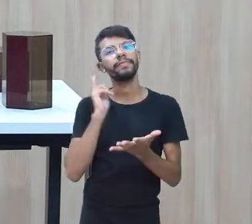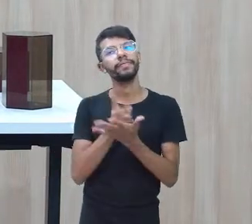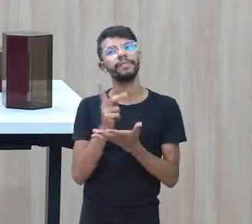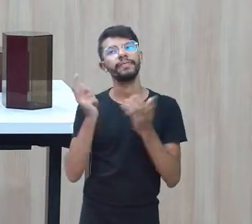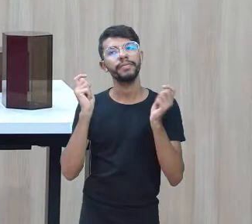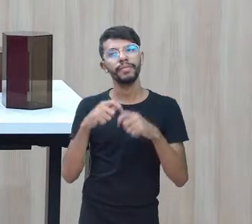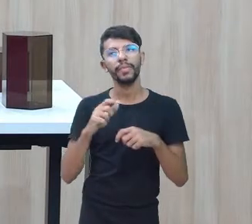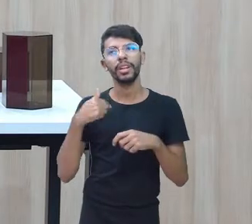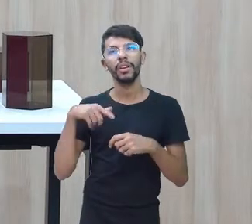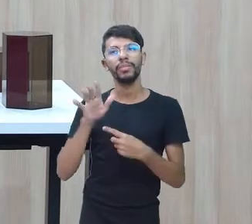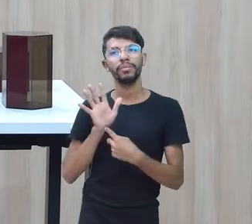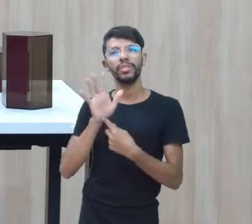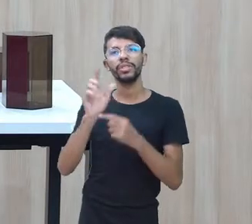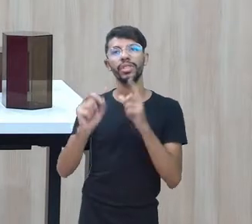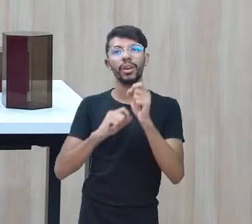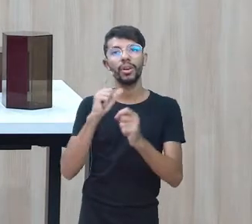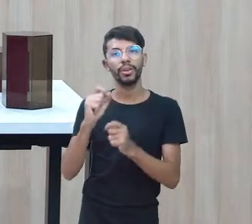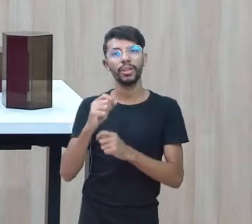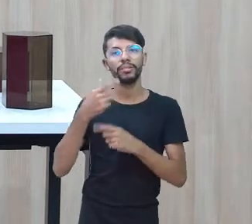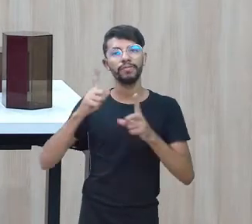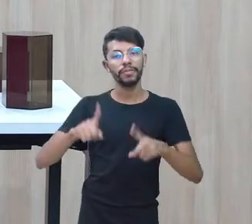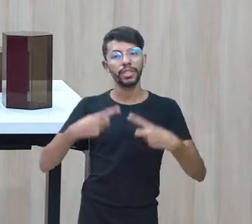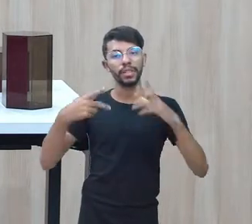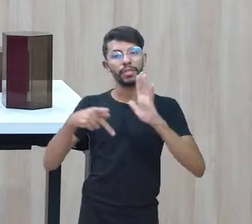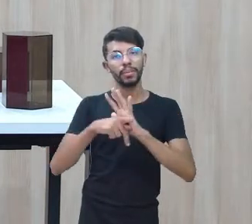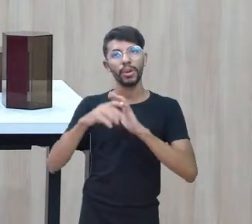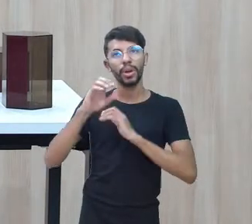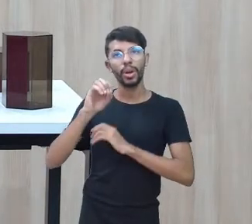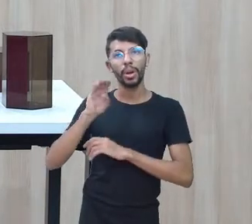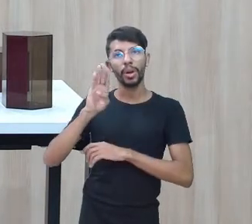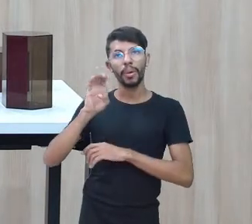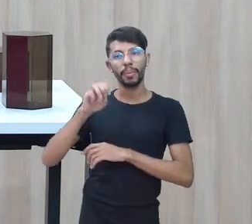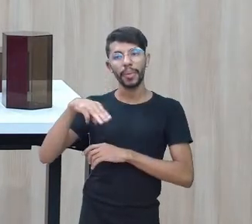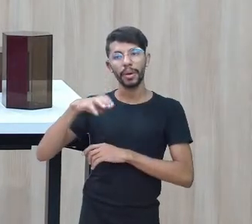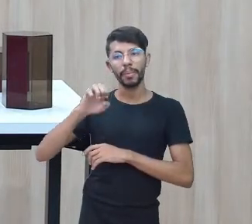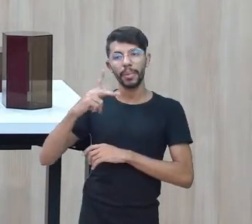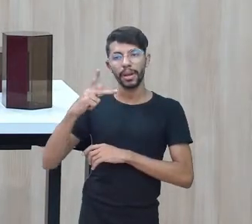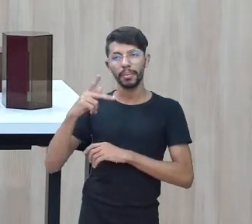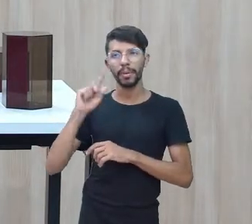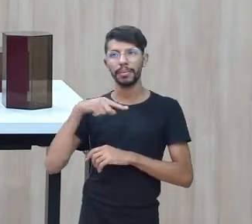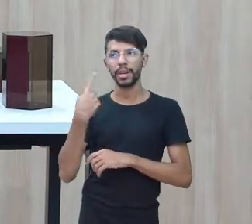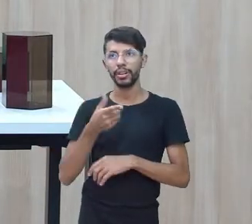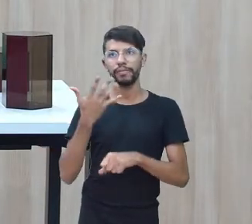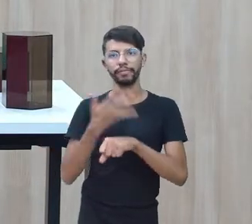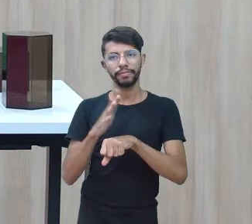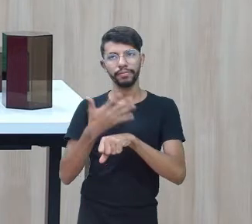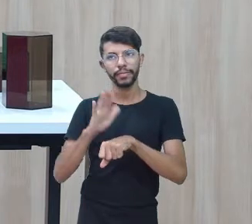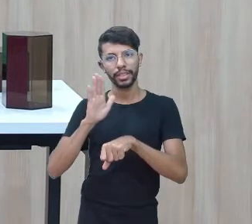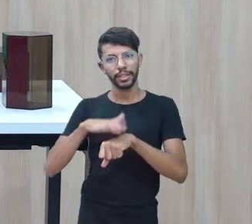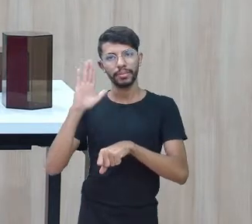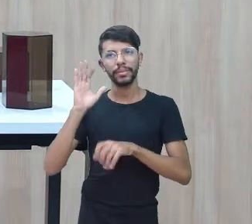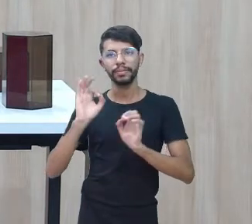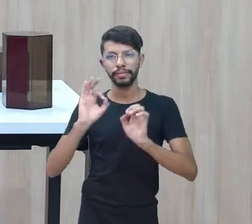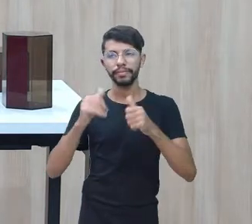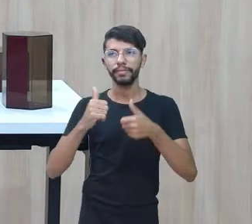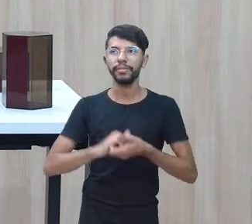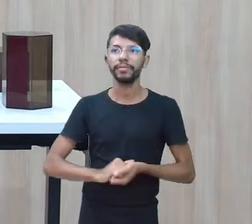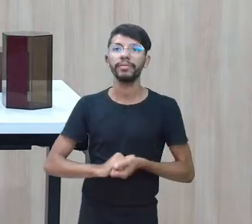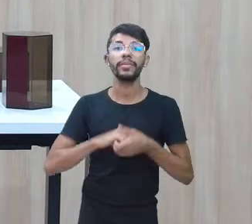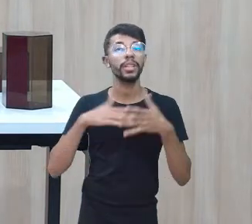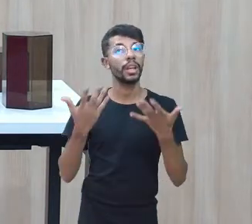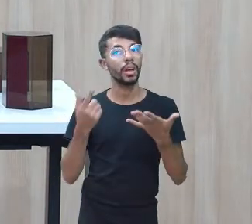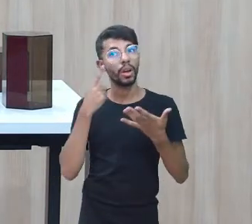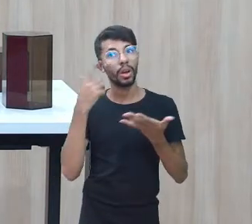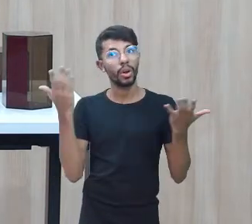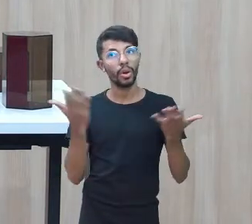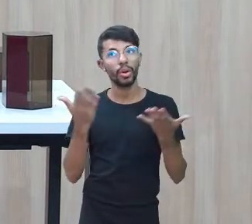tempinho assim da aula, eu vou trazer um desafio da OBMEP para a gente poder treinar um pouco mais, tá certo? Então, vamos nessa hoje,